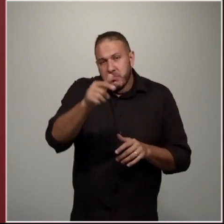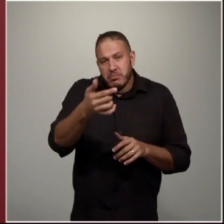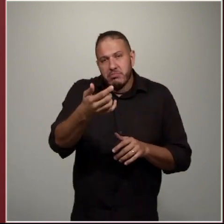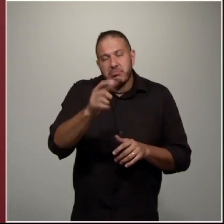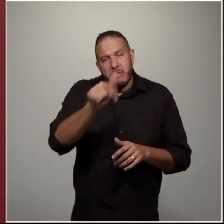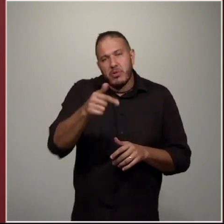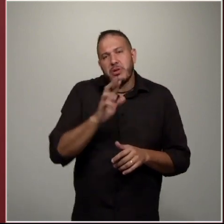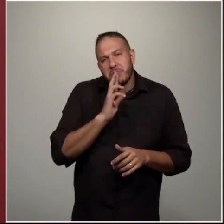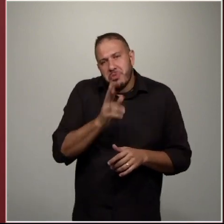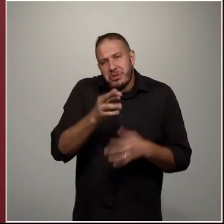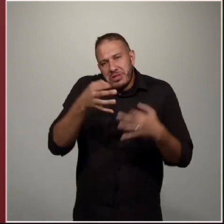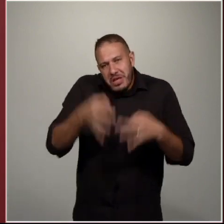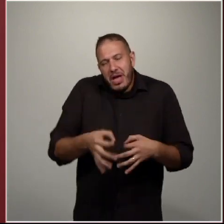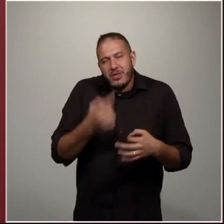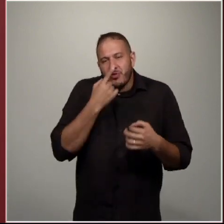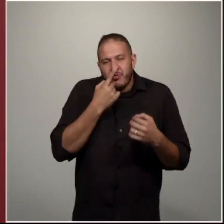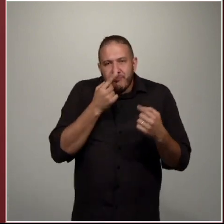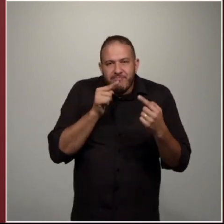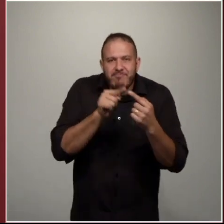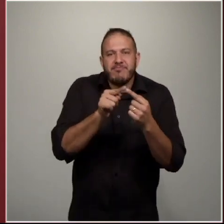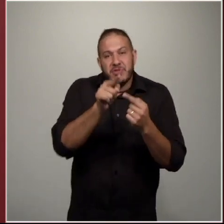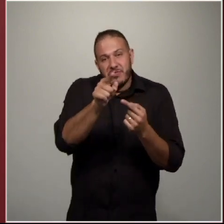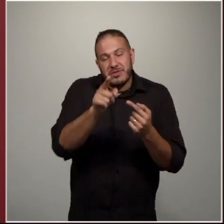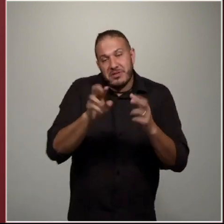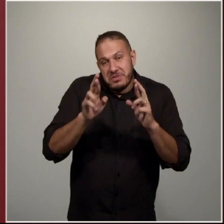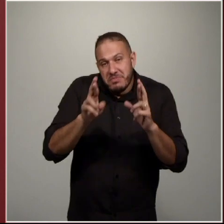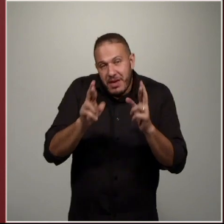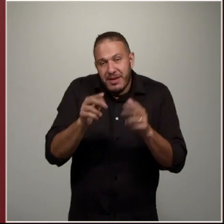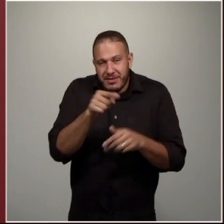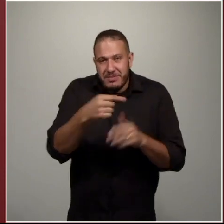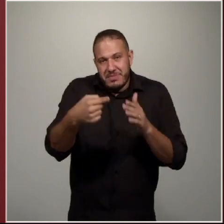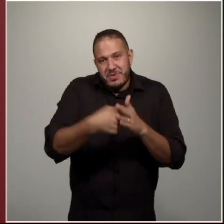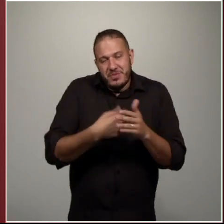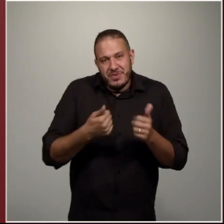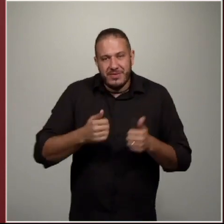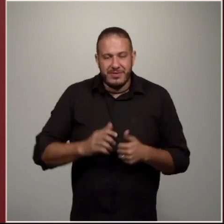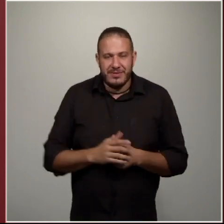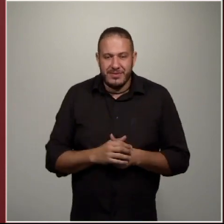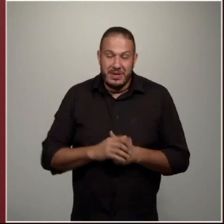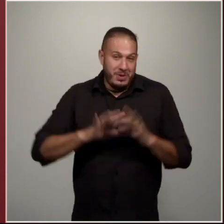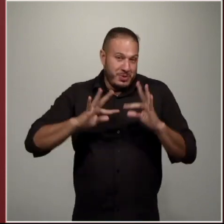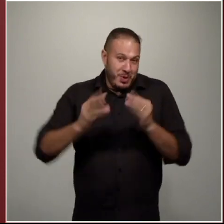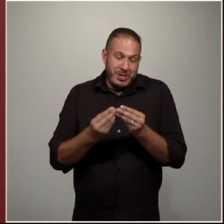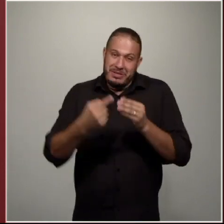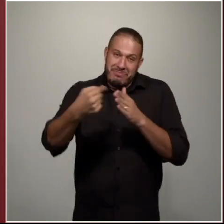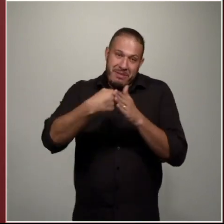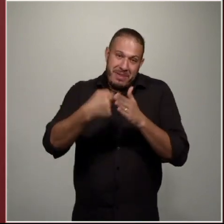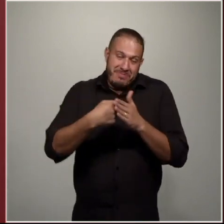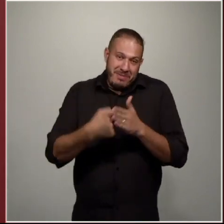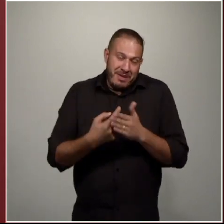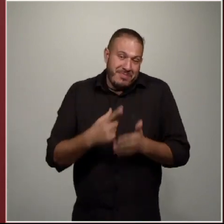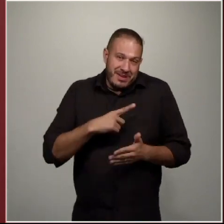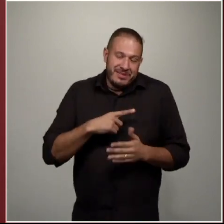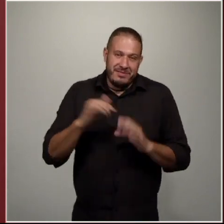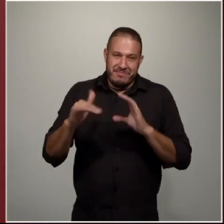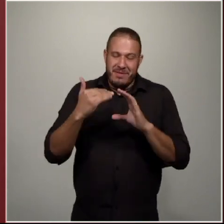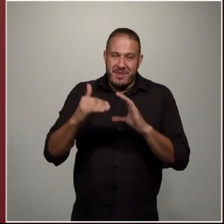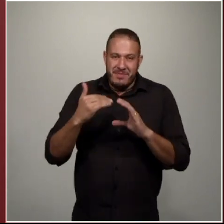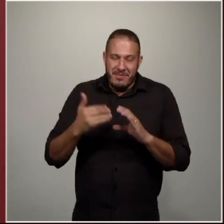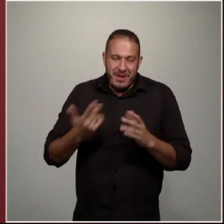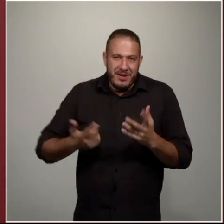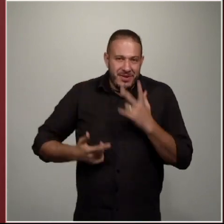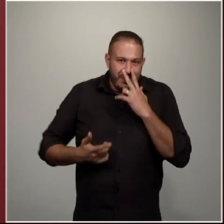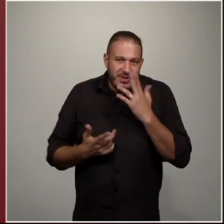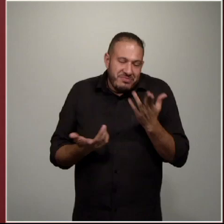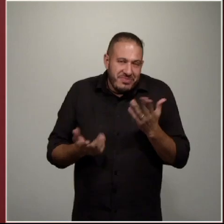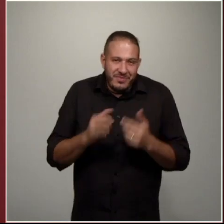correta ou mais próximo do do esperado para essa questão essas foram todas as questões que que eu recebi eu acho